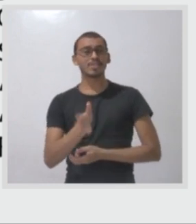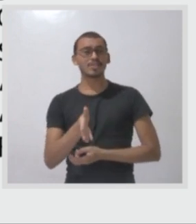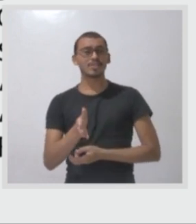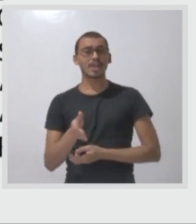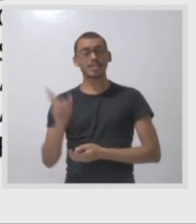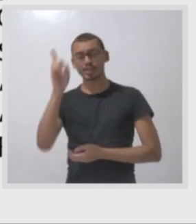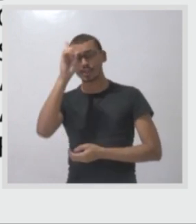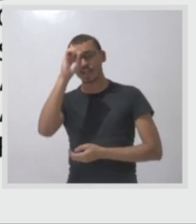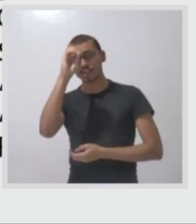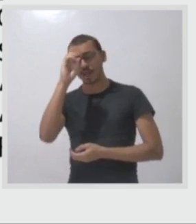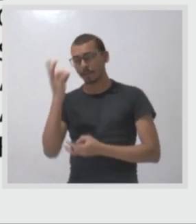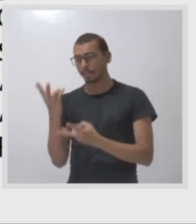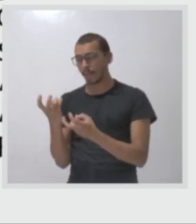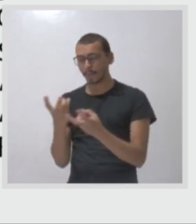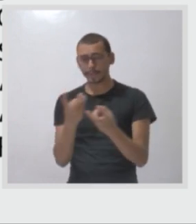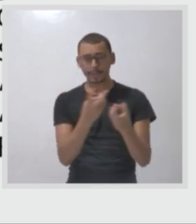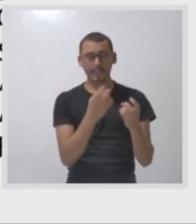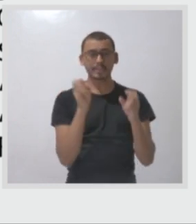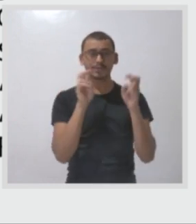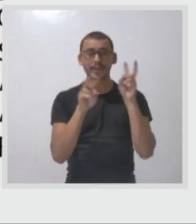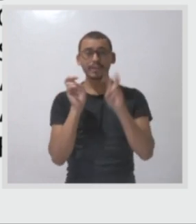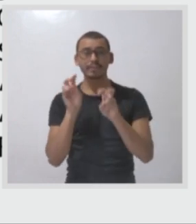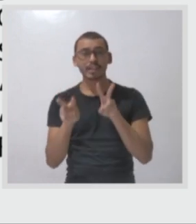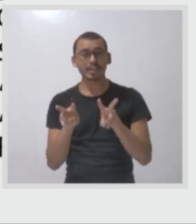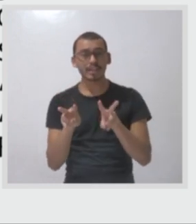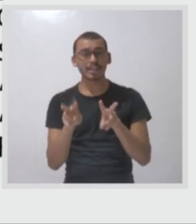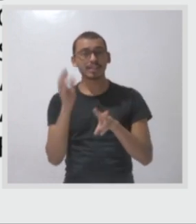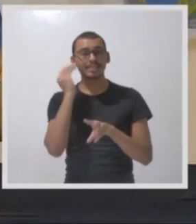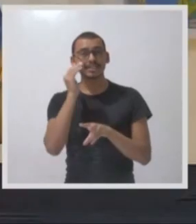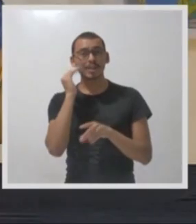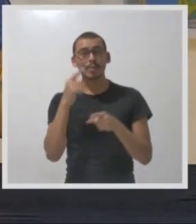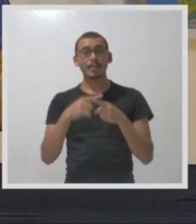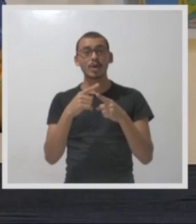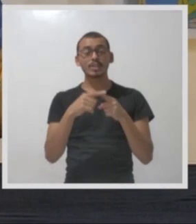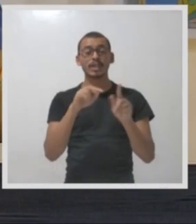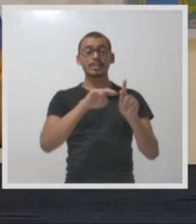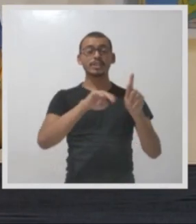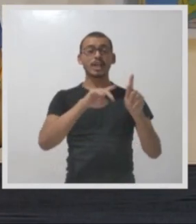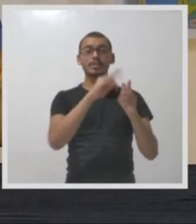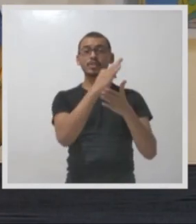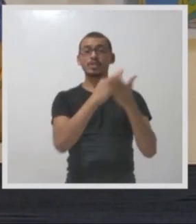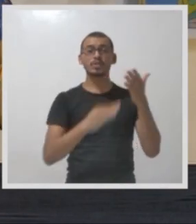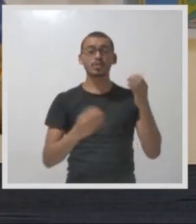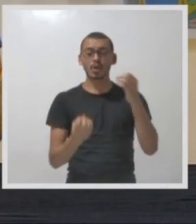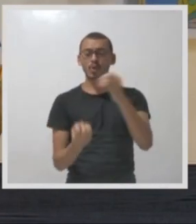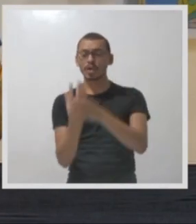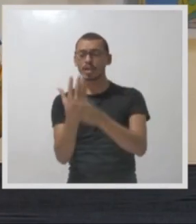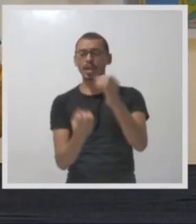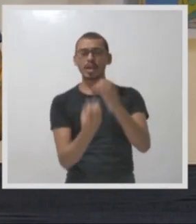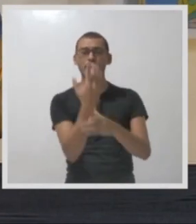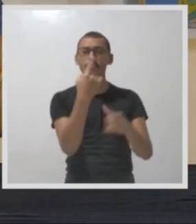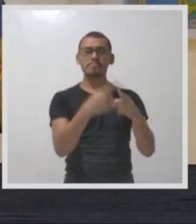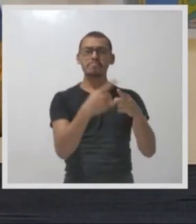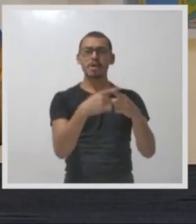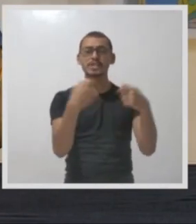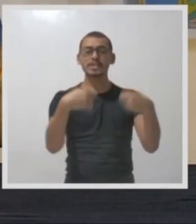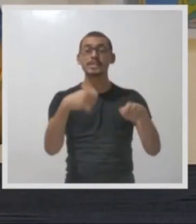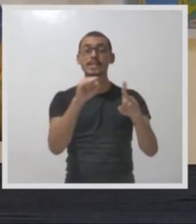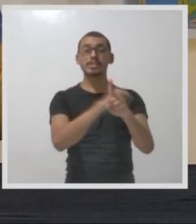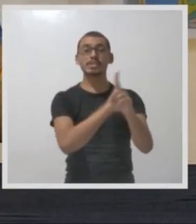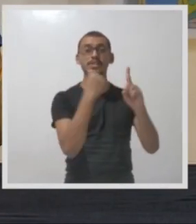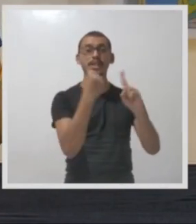parte do nosso dia a dia, porque os gêneros textuais, eles surgiram de necessidades sociais.